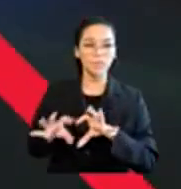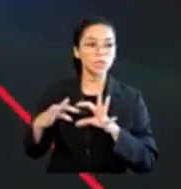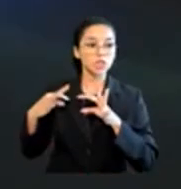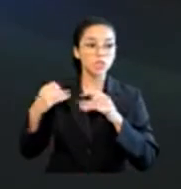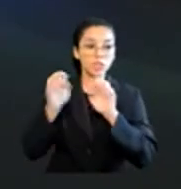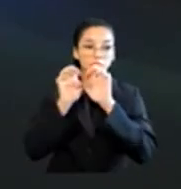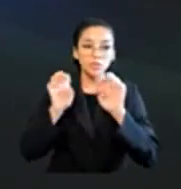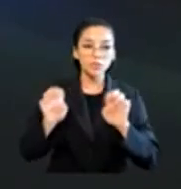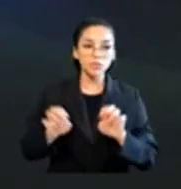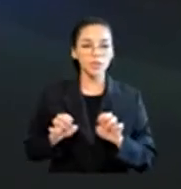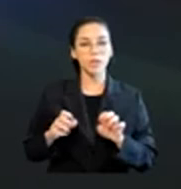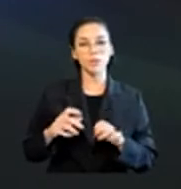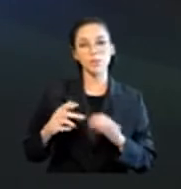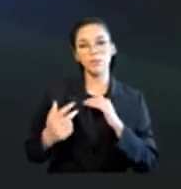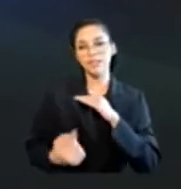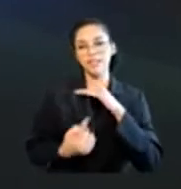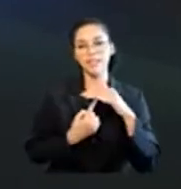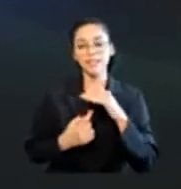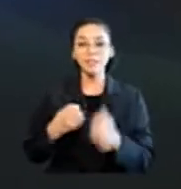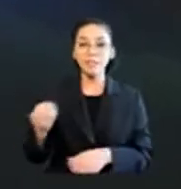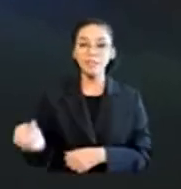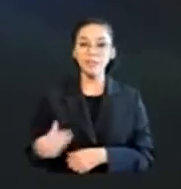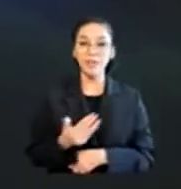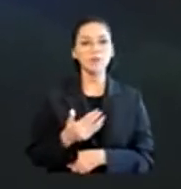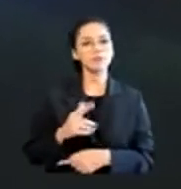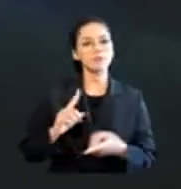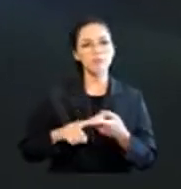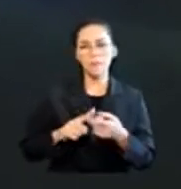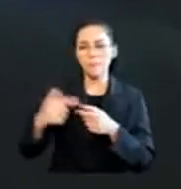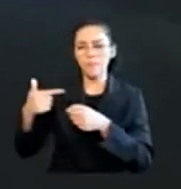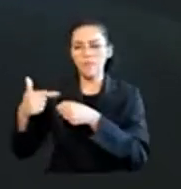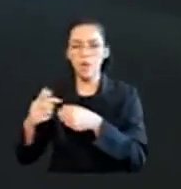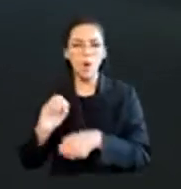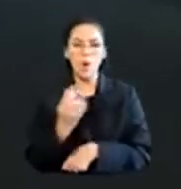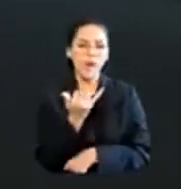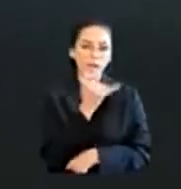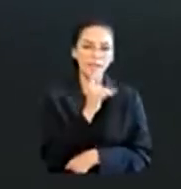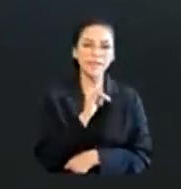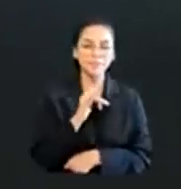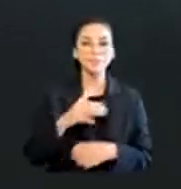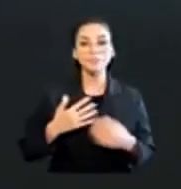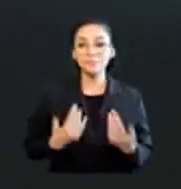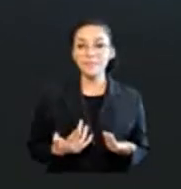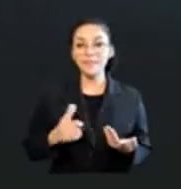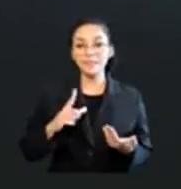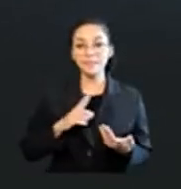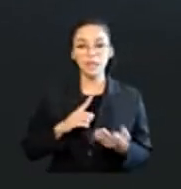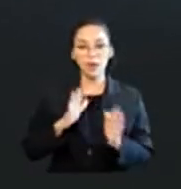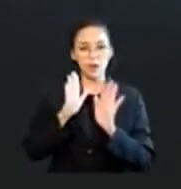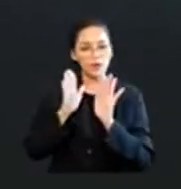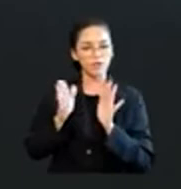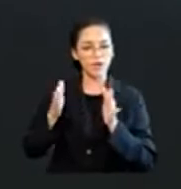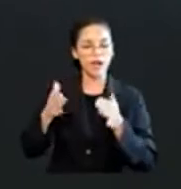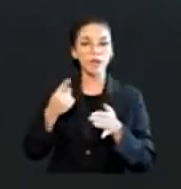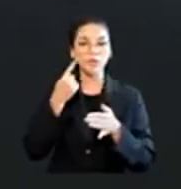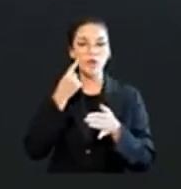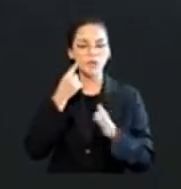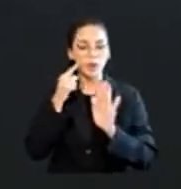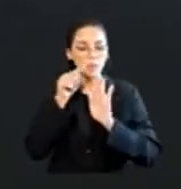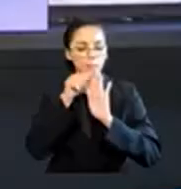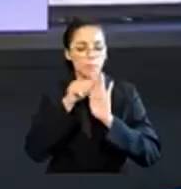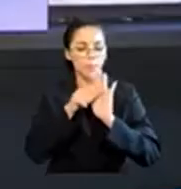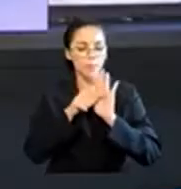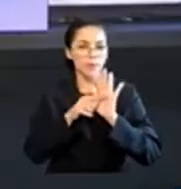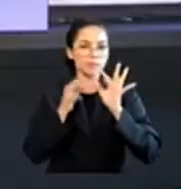tanto térmico quanto elétrico. E essa rede está focada em oferecer um plano de revisão adaptado às necessidades dos nossos